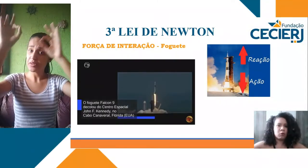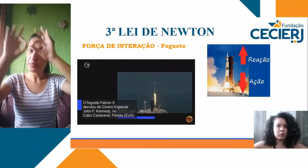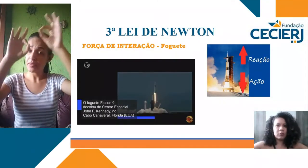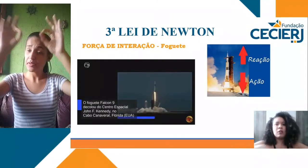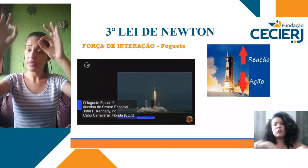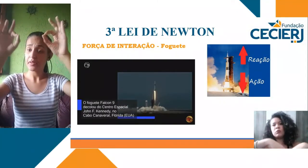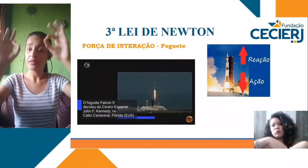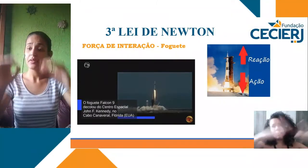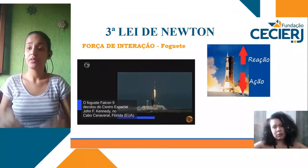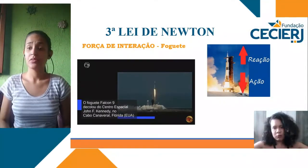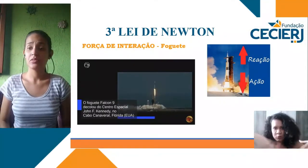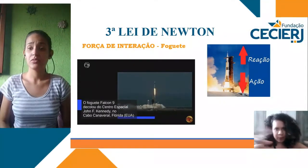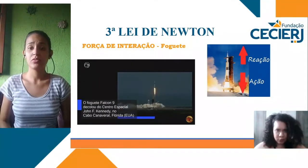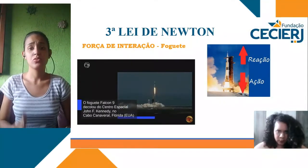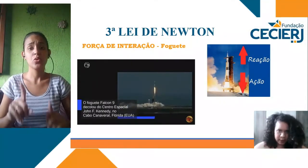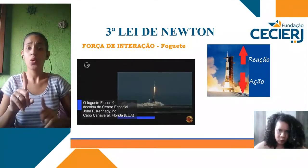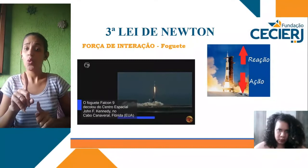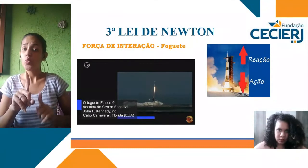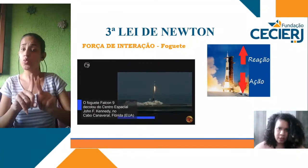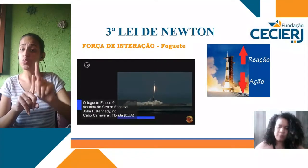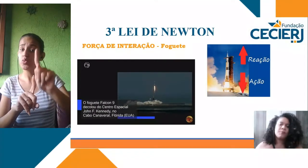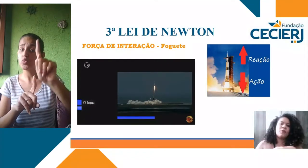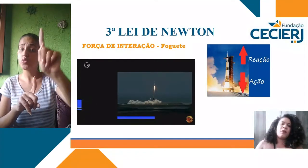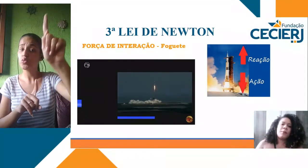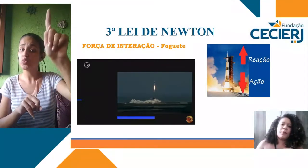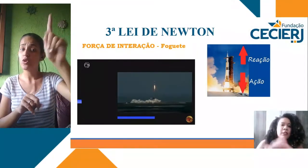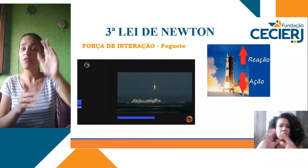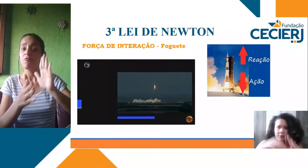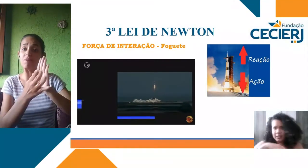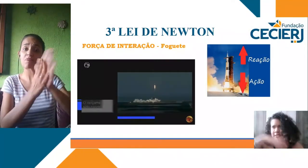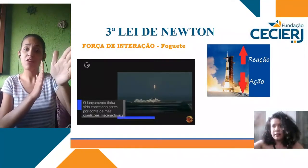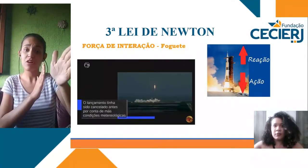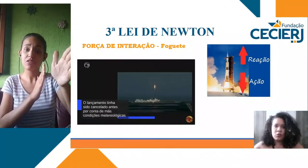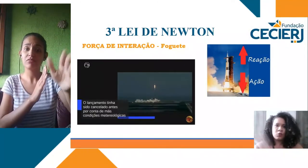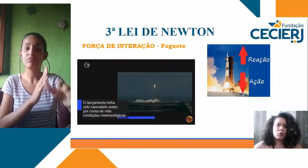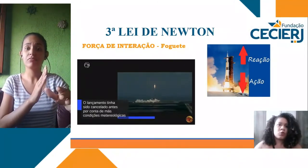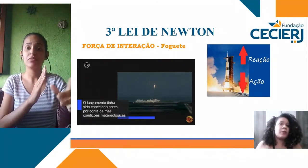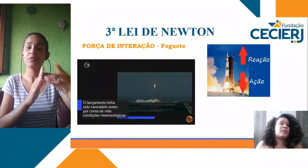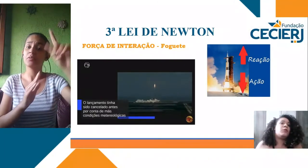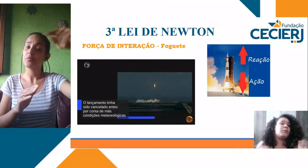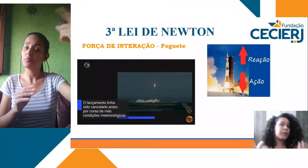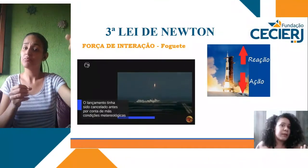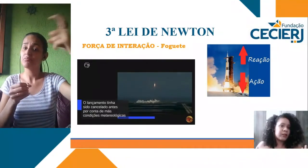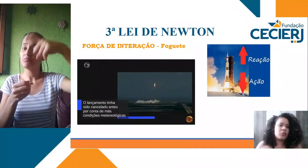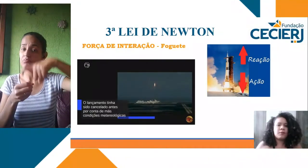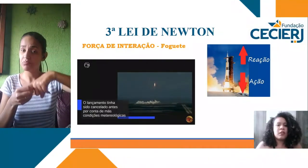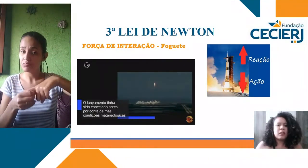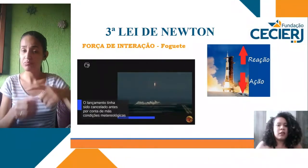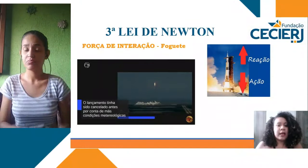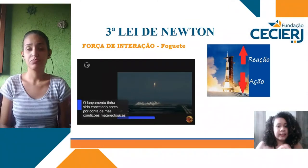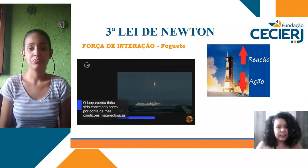de volta as suas partes quase todas, né? Para poder eles fazerem grandes excursões, como por exemplo para